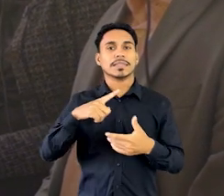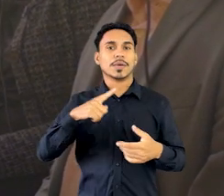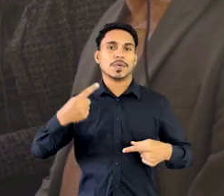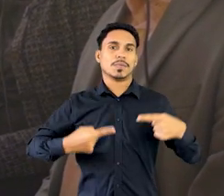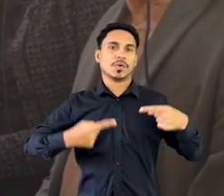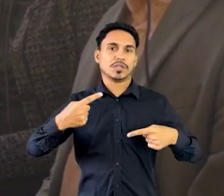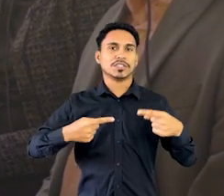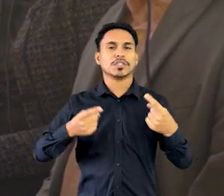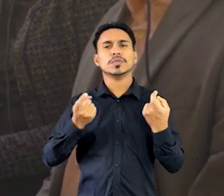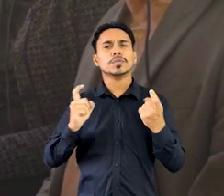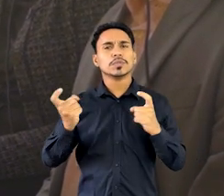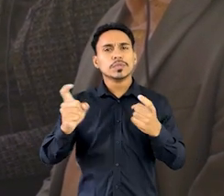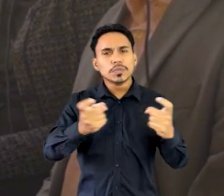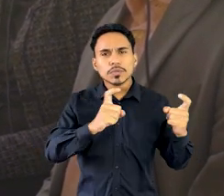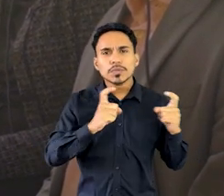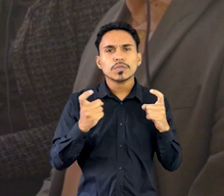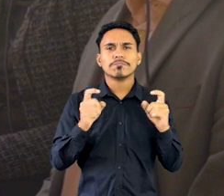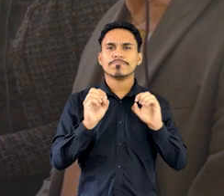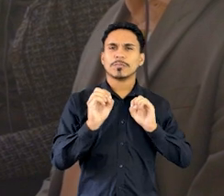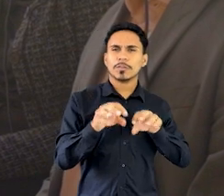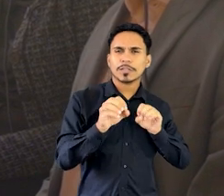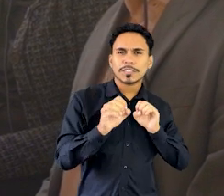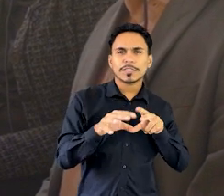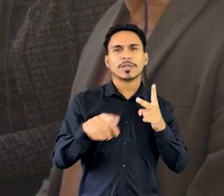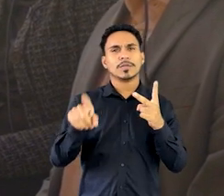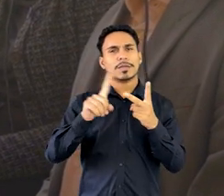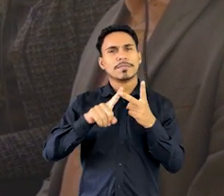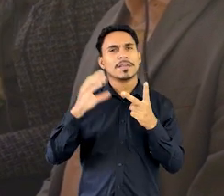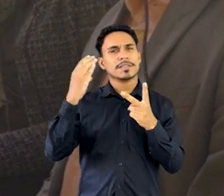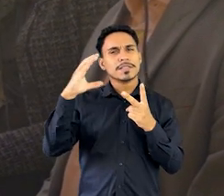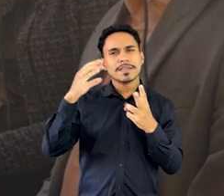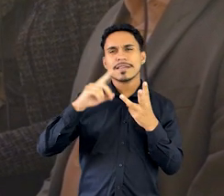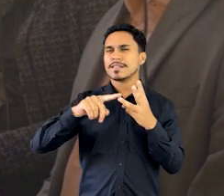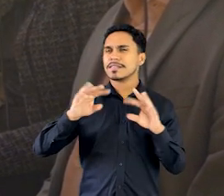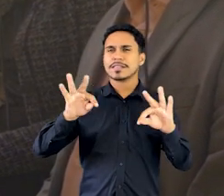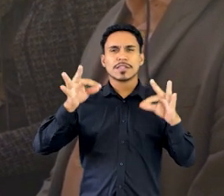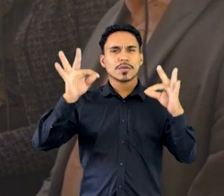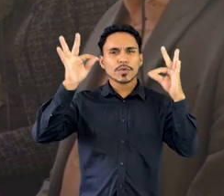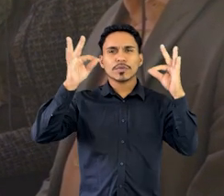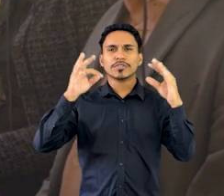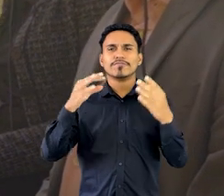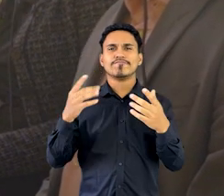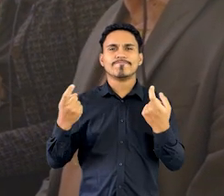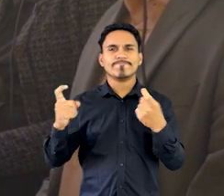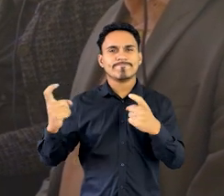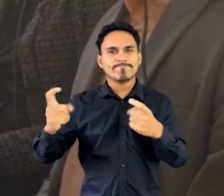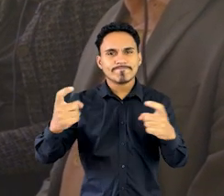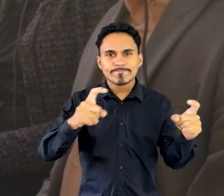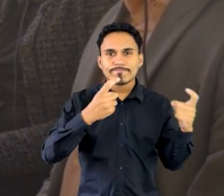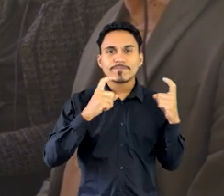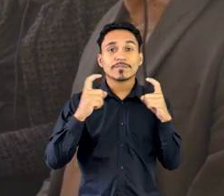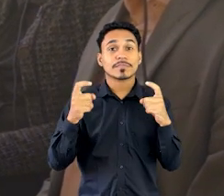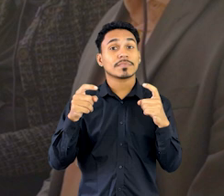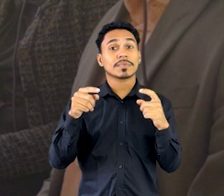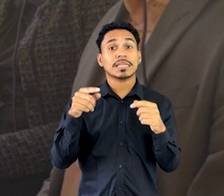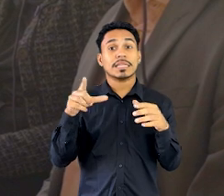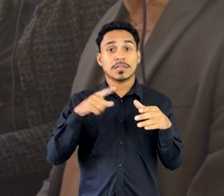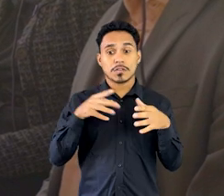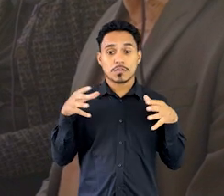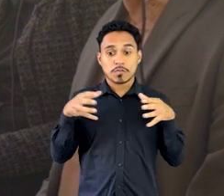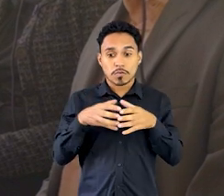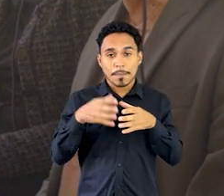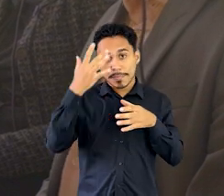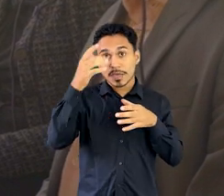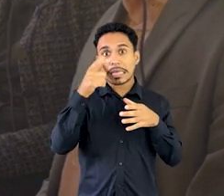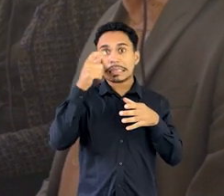casa política onde nós discutimos as políticas públicas da educação profissional científica e tecnológica e o conif também é uma casa política